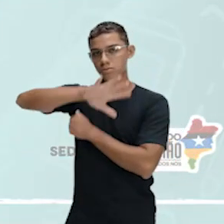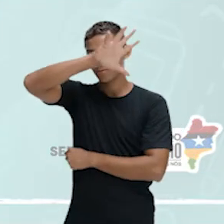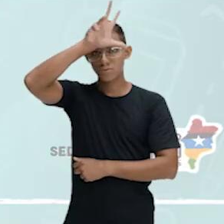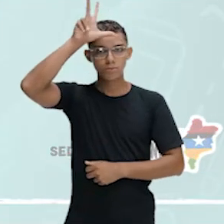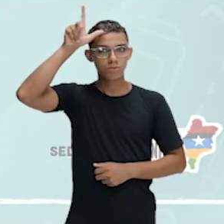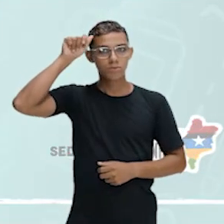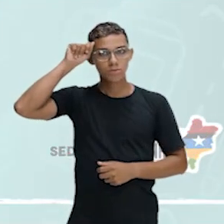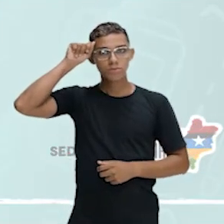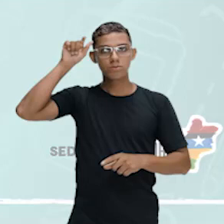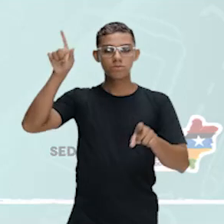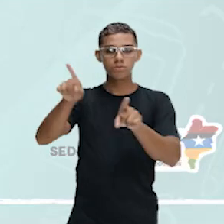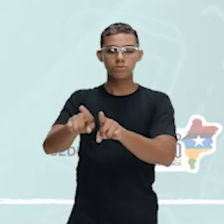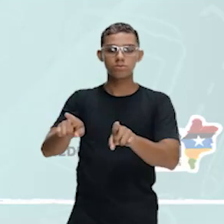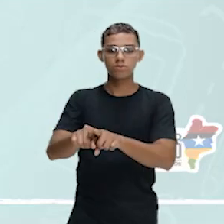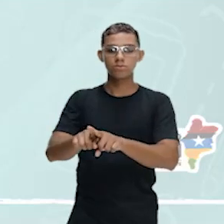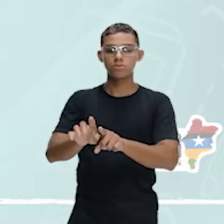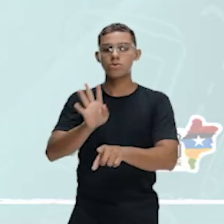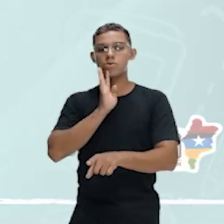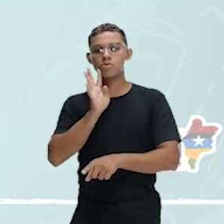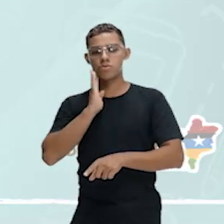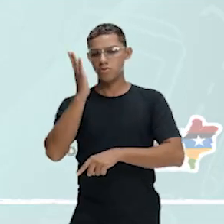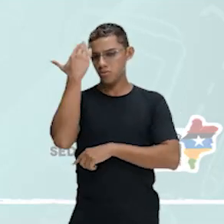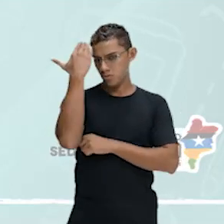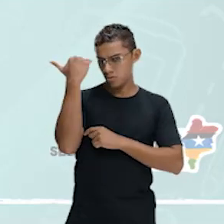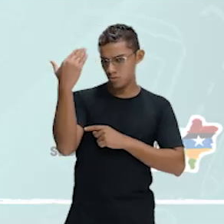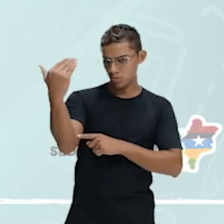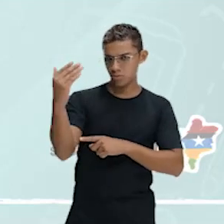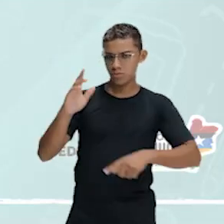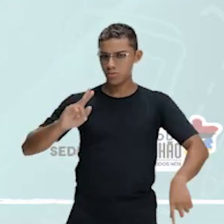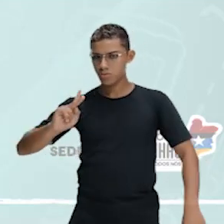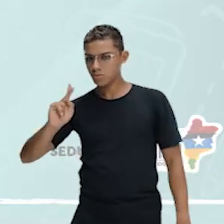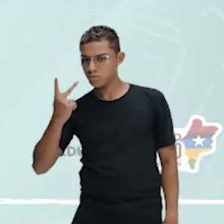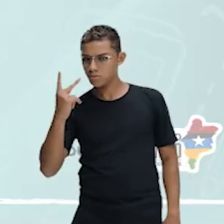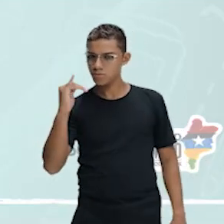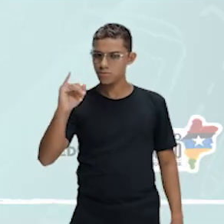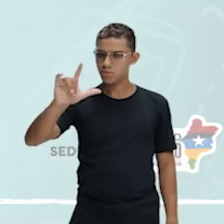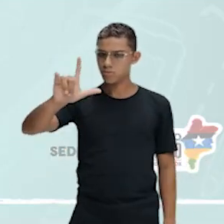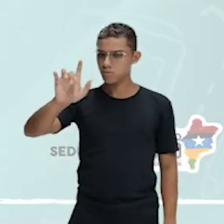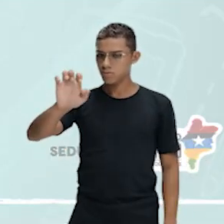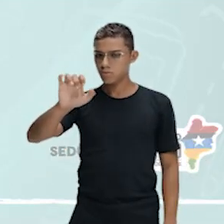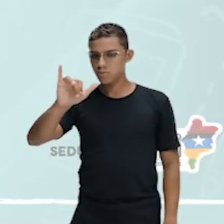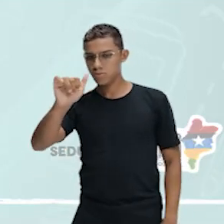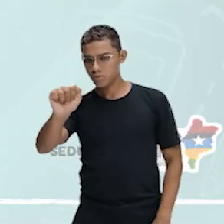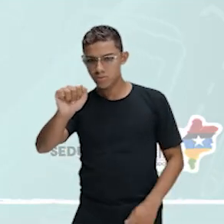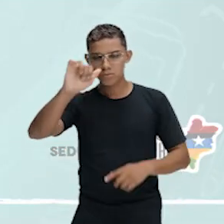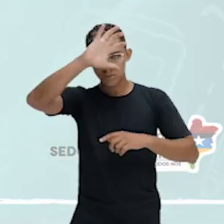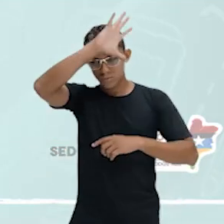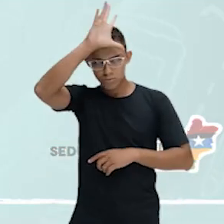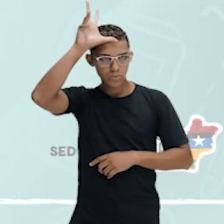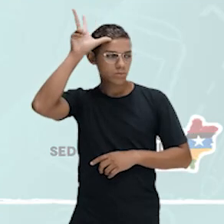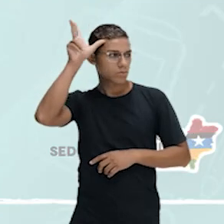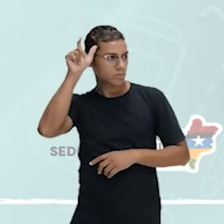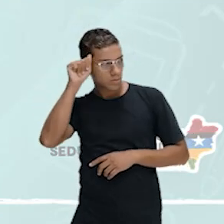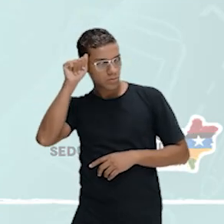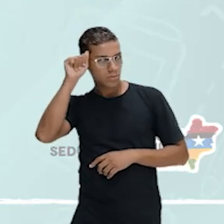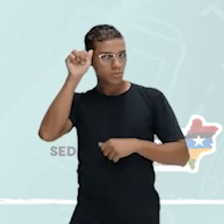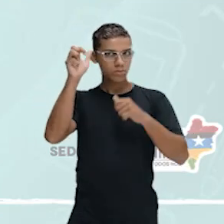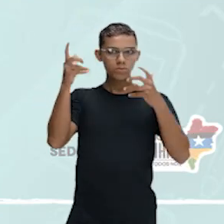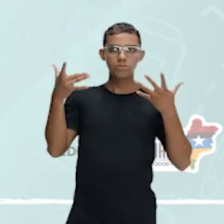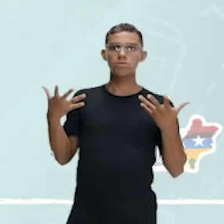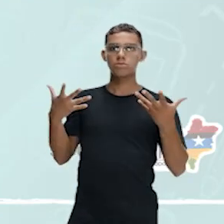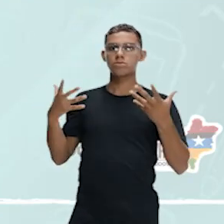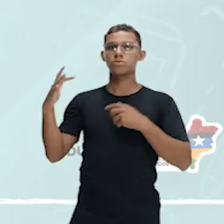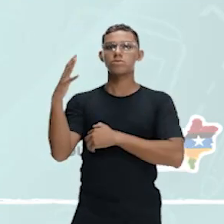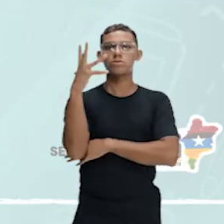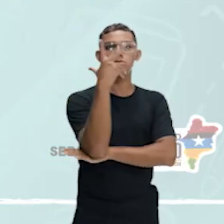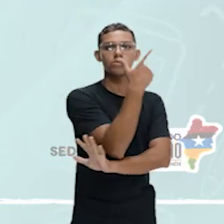conhecida como Ileia amazônica. Então, é um tipo de bioma pertencente ao bioma mundial chamado